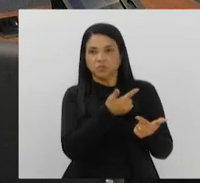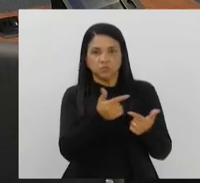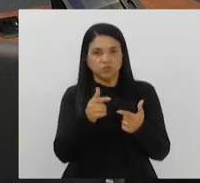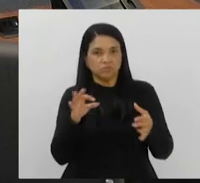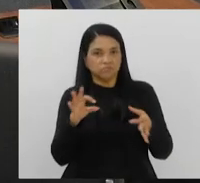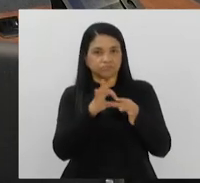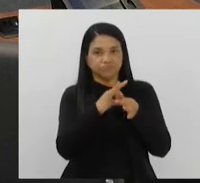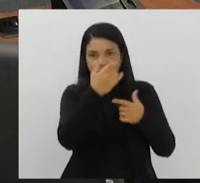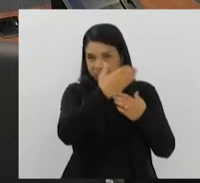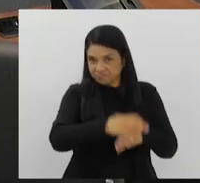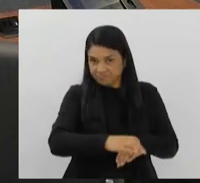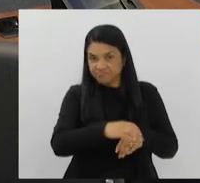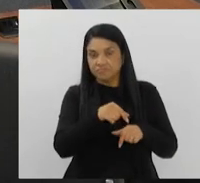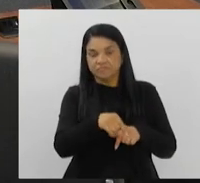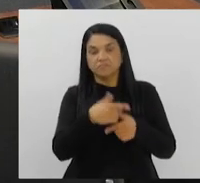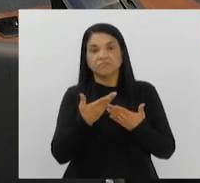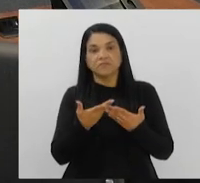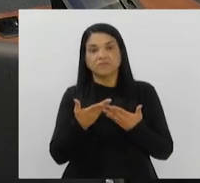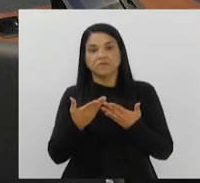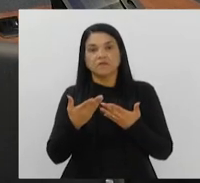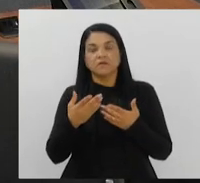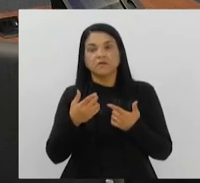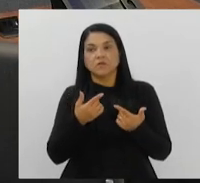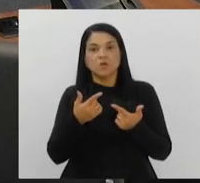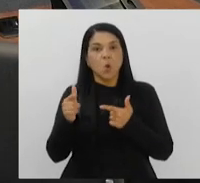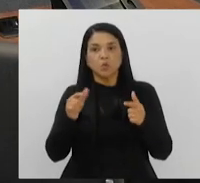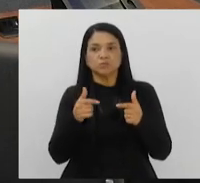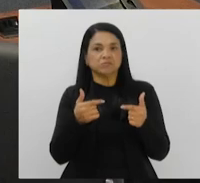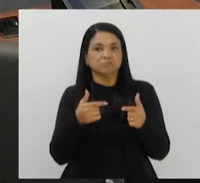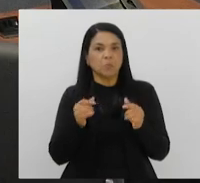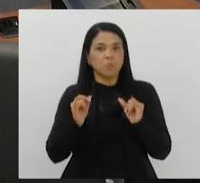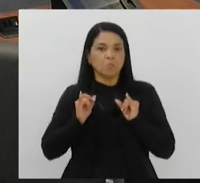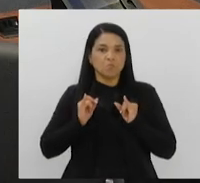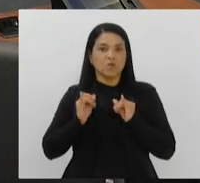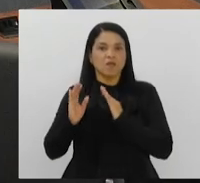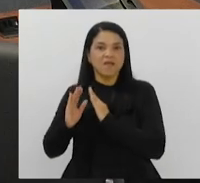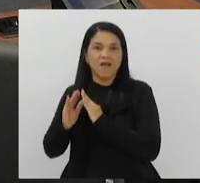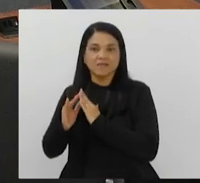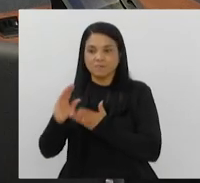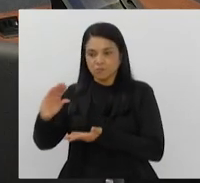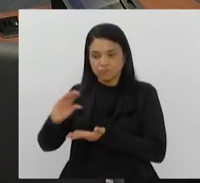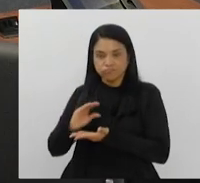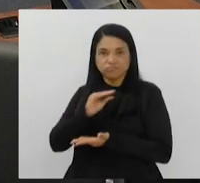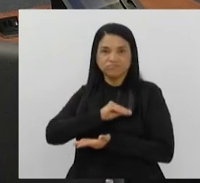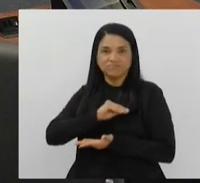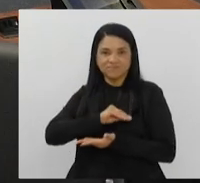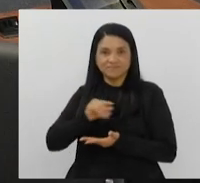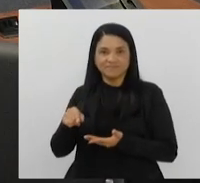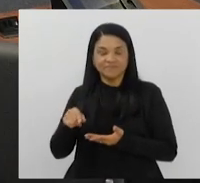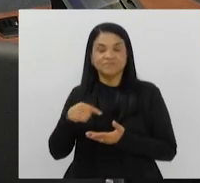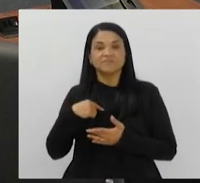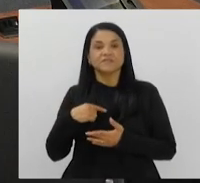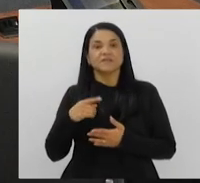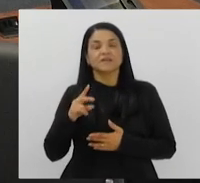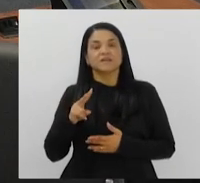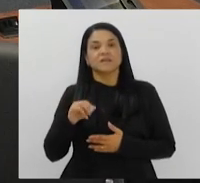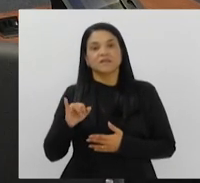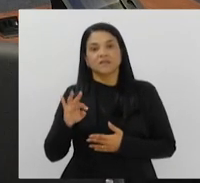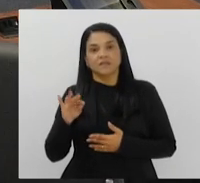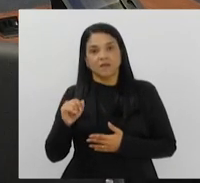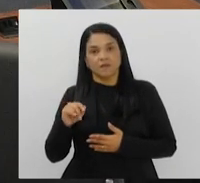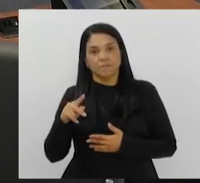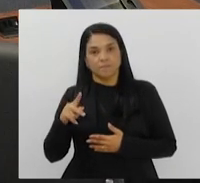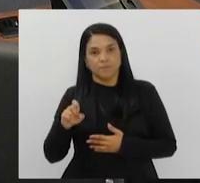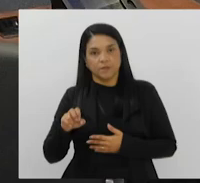estavam recebendo, outras até nem trabalhando, nós representamos ao juízo da segunda vara de Itaperuna, que